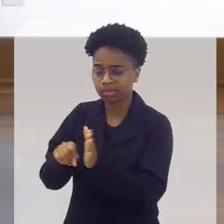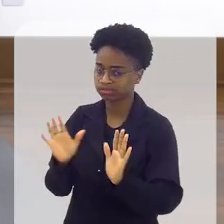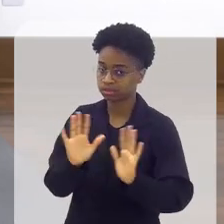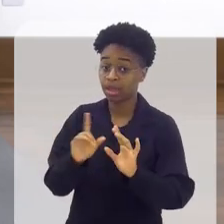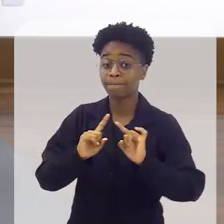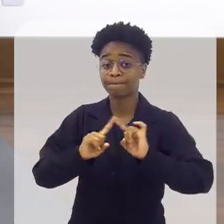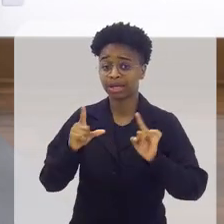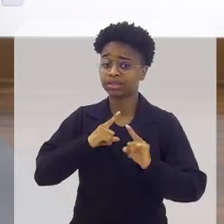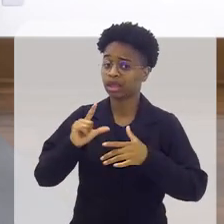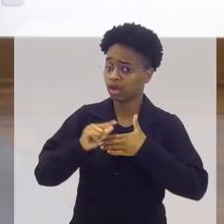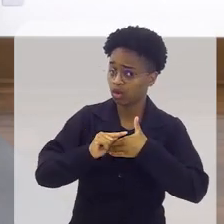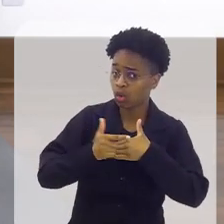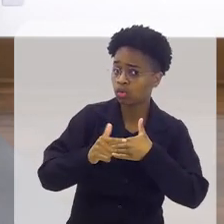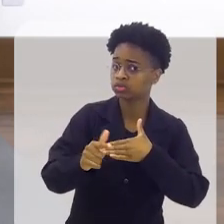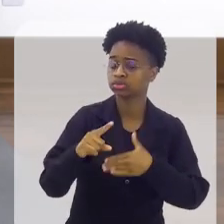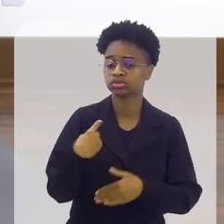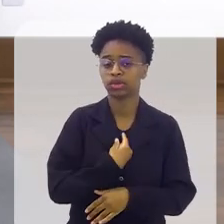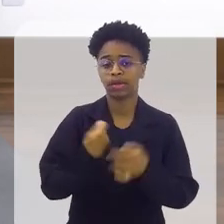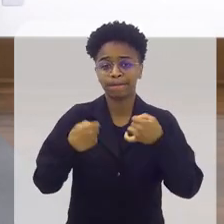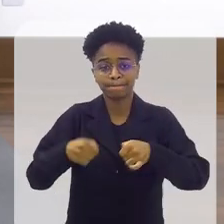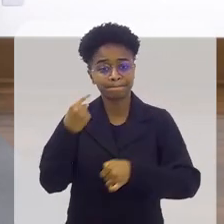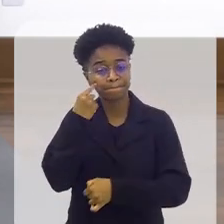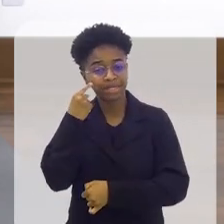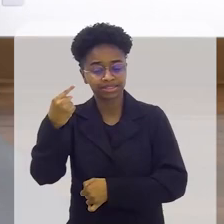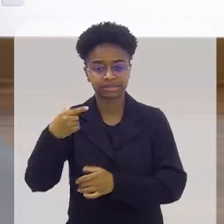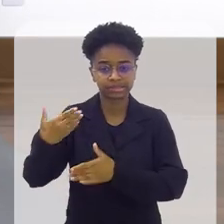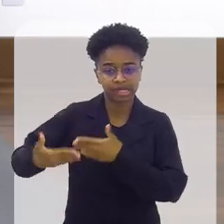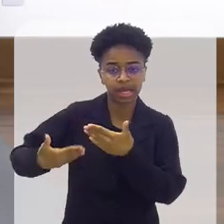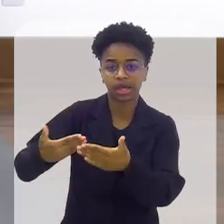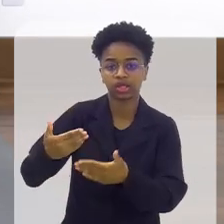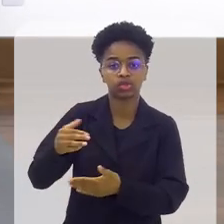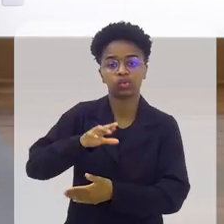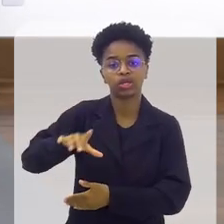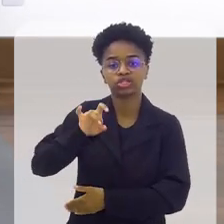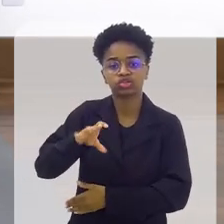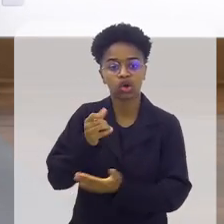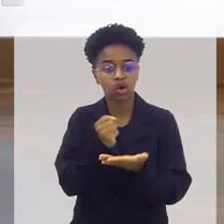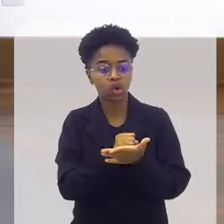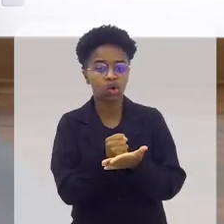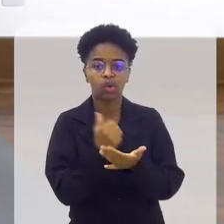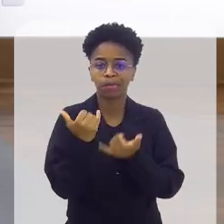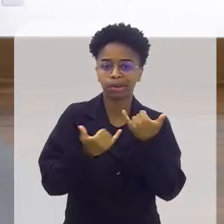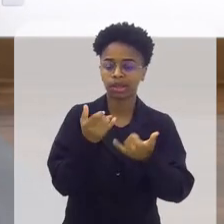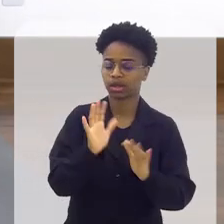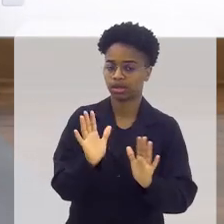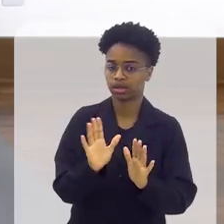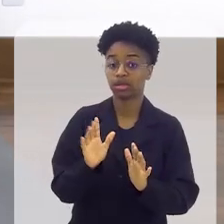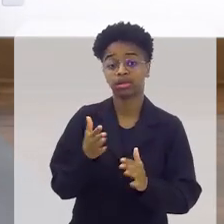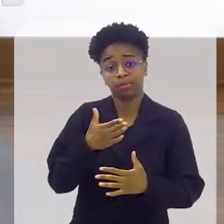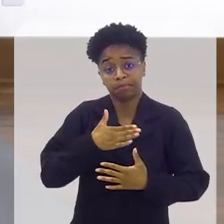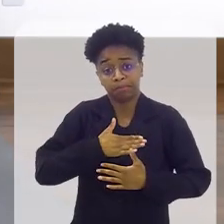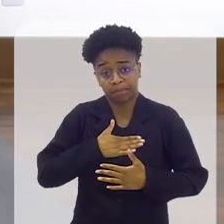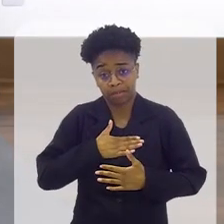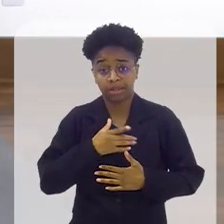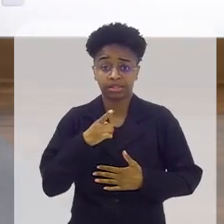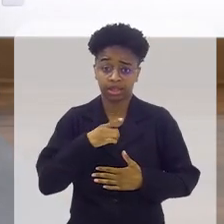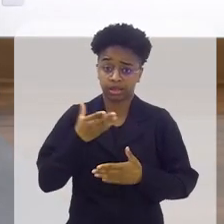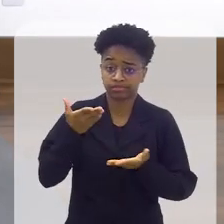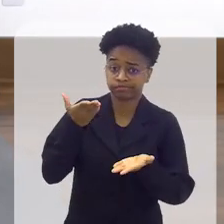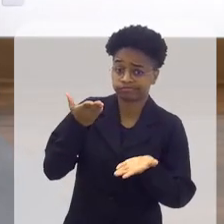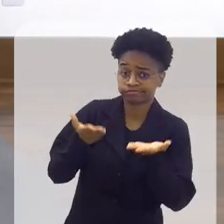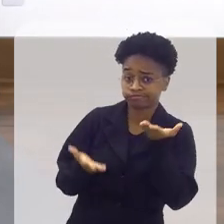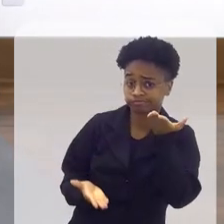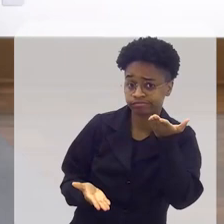malefícios, mas ela traz consequências que precisam ser pensadas além da experiência de jogar ali. Por isso que para mim tem sim,